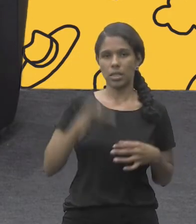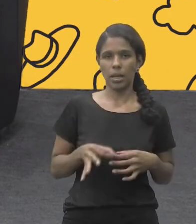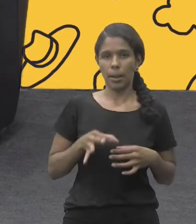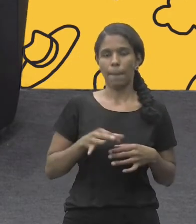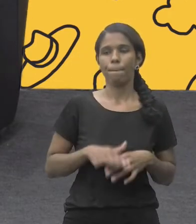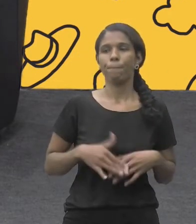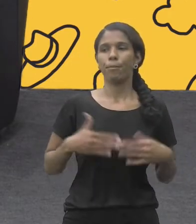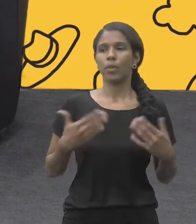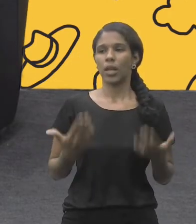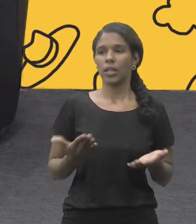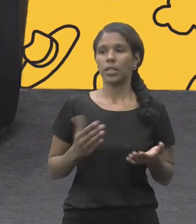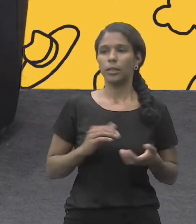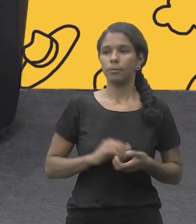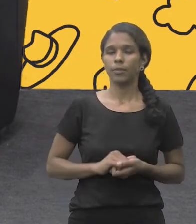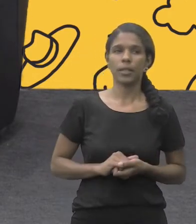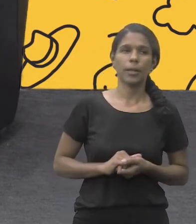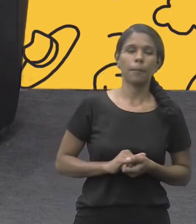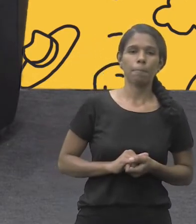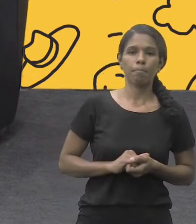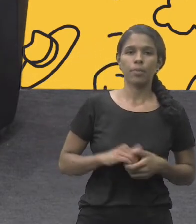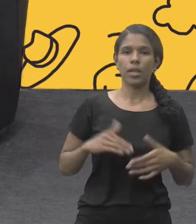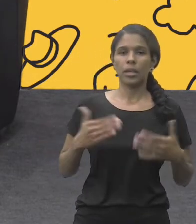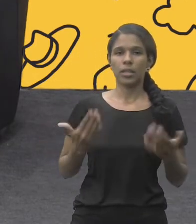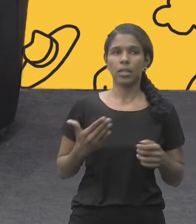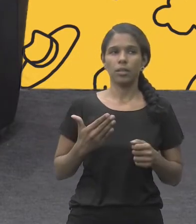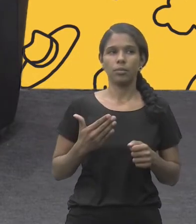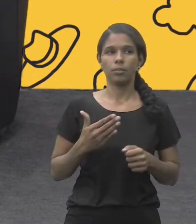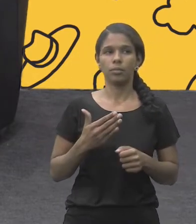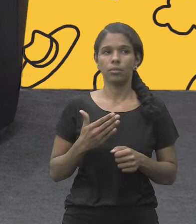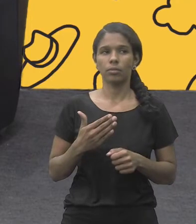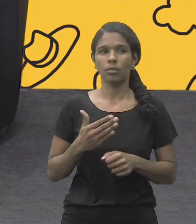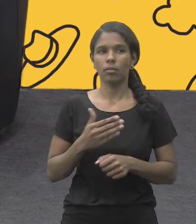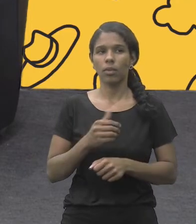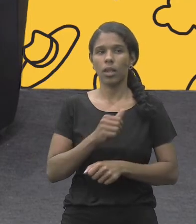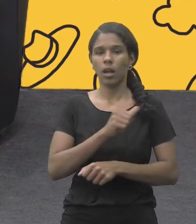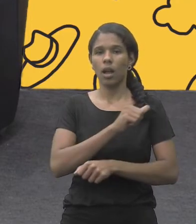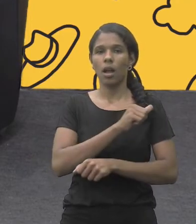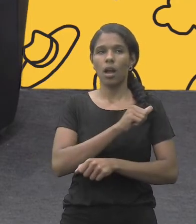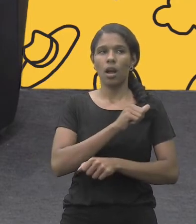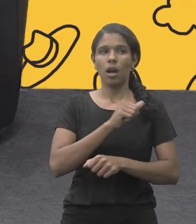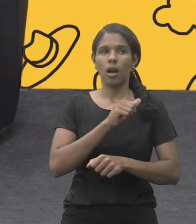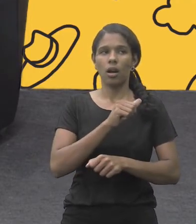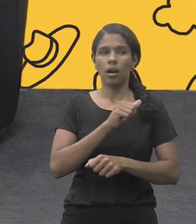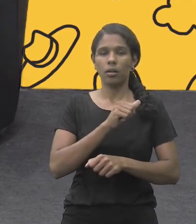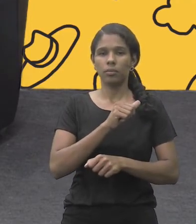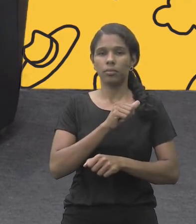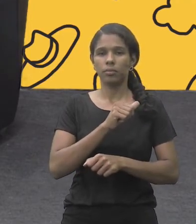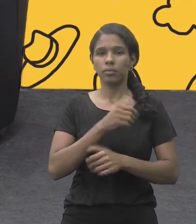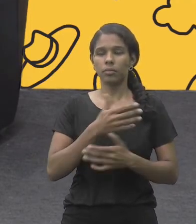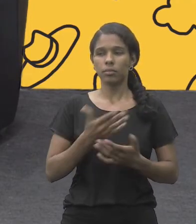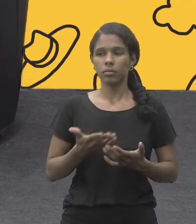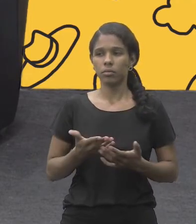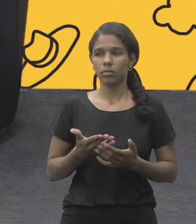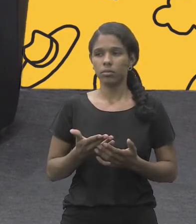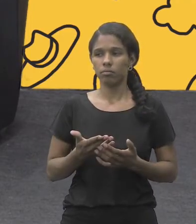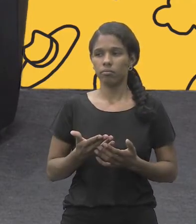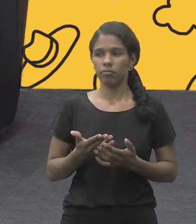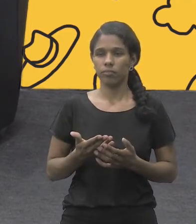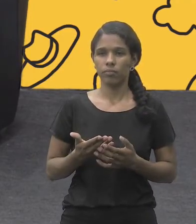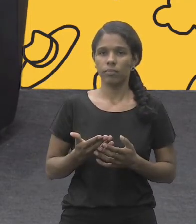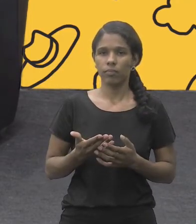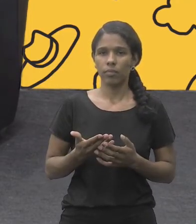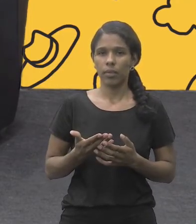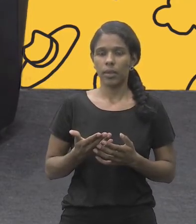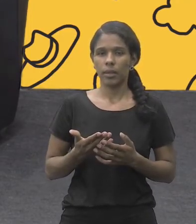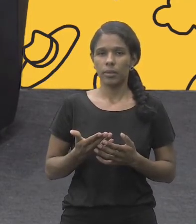em relação à disciplina, a luta contribui de forma positiva? Muito, muito positiva, né? É o que